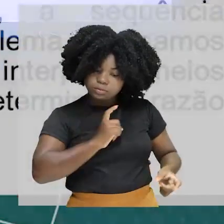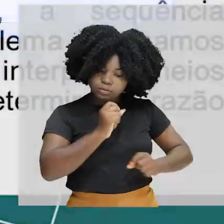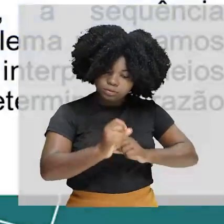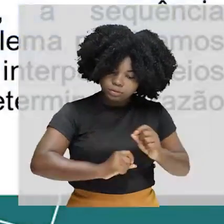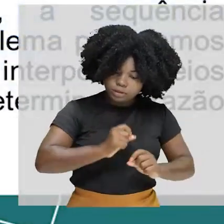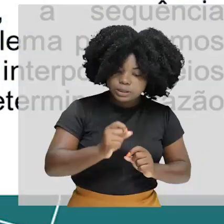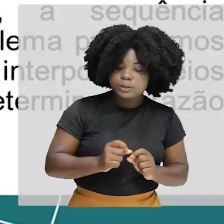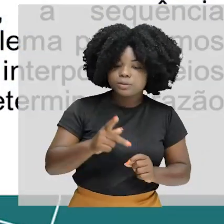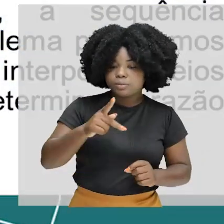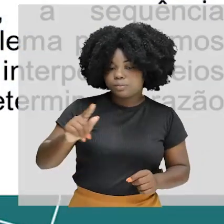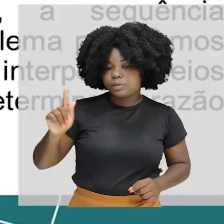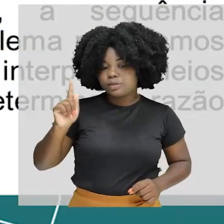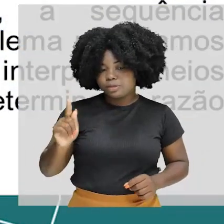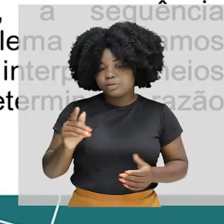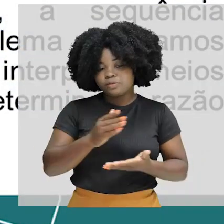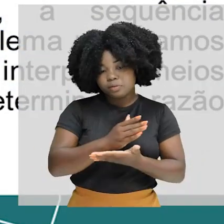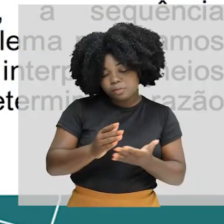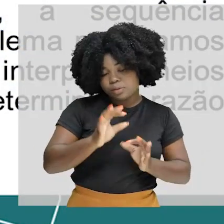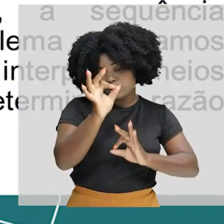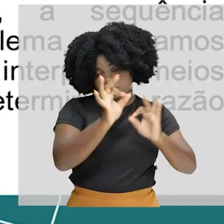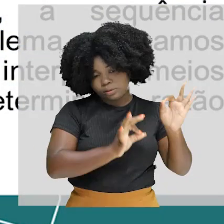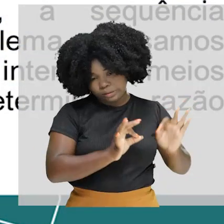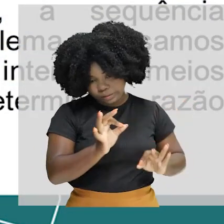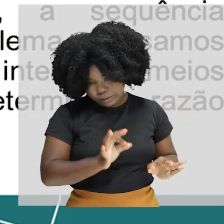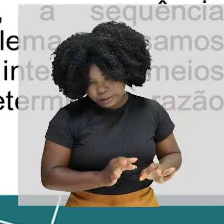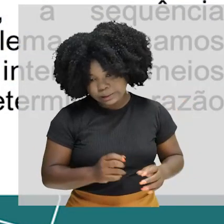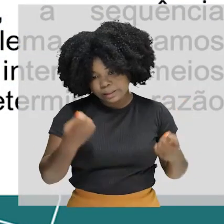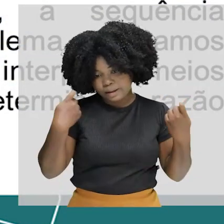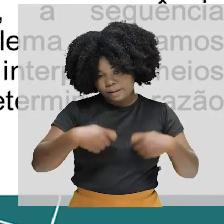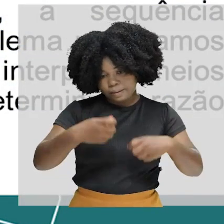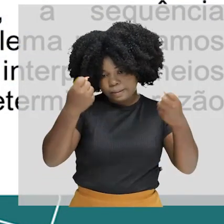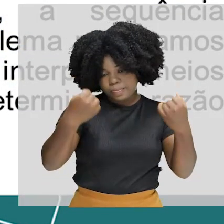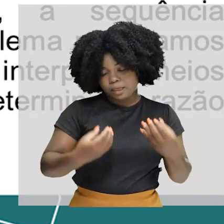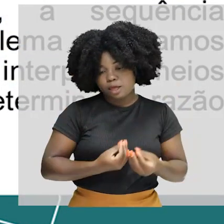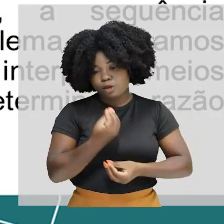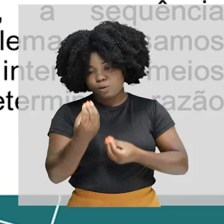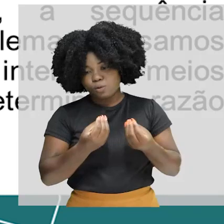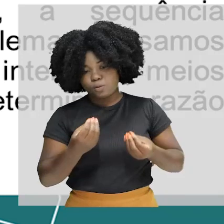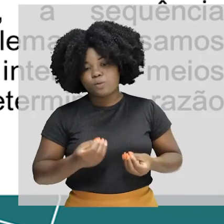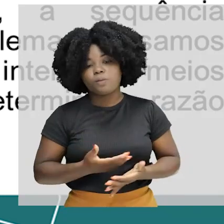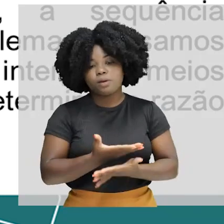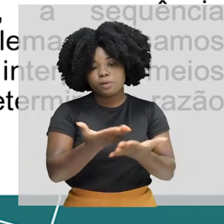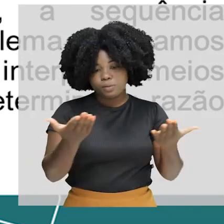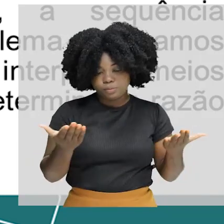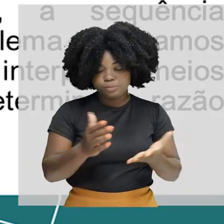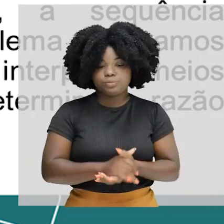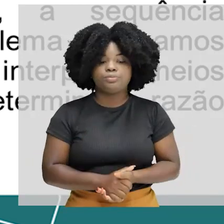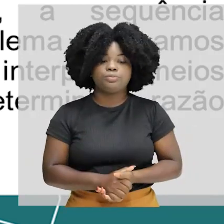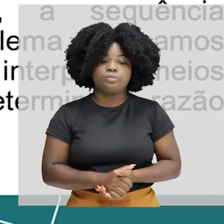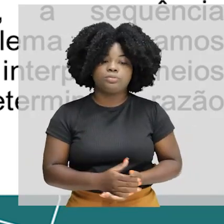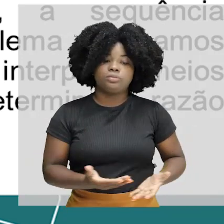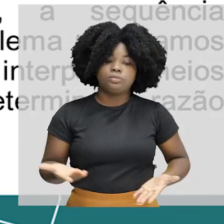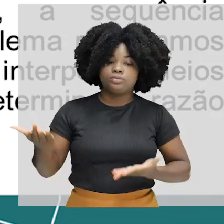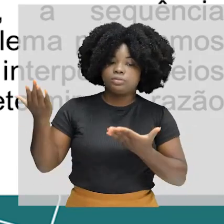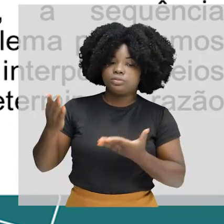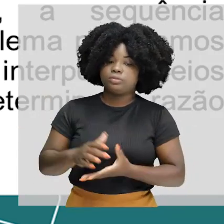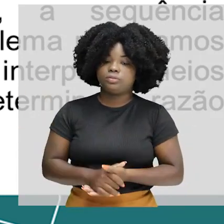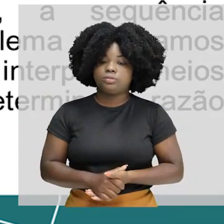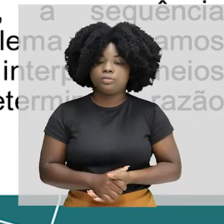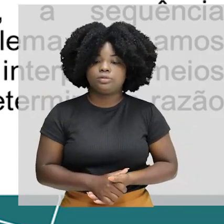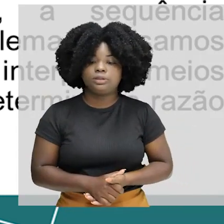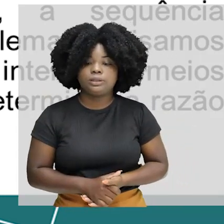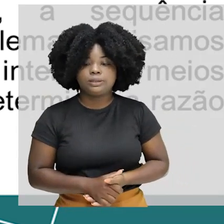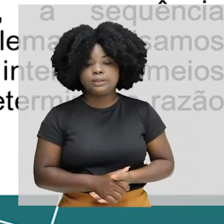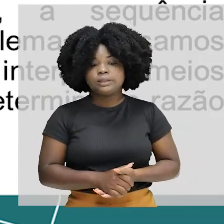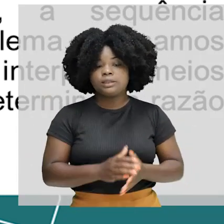PG, vamos começar montando, tá? E preciso te explicar com detalhes isso, ó. De acordo com o enunciado do problema,